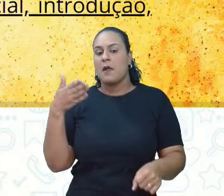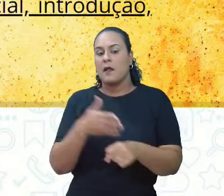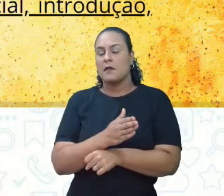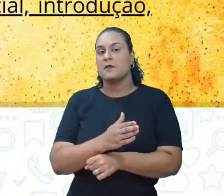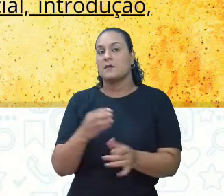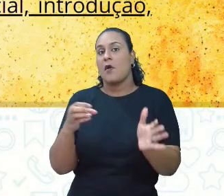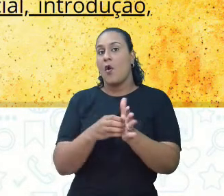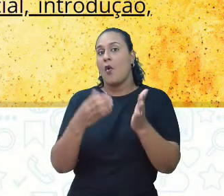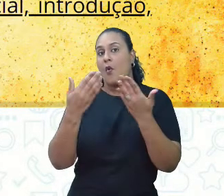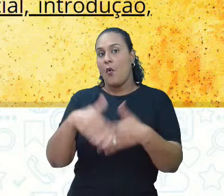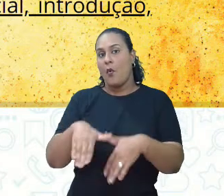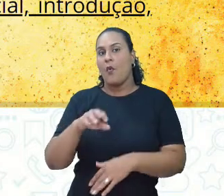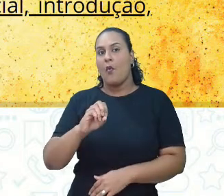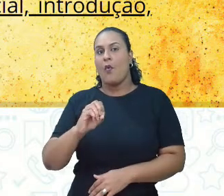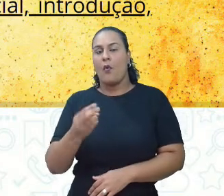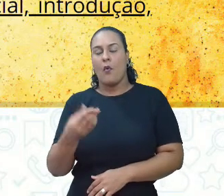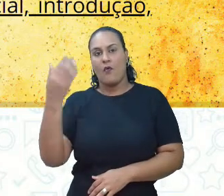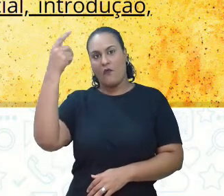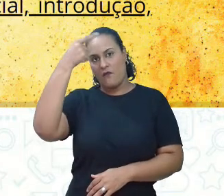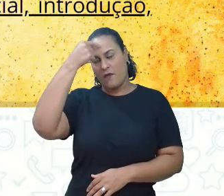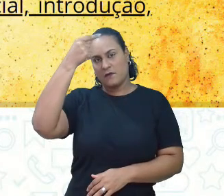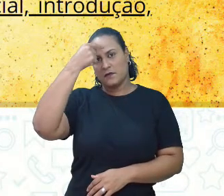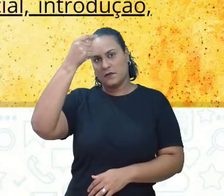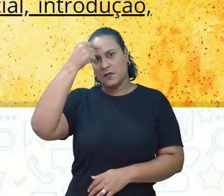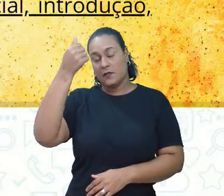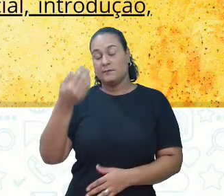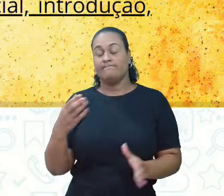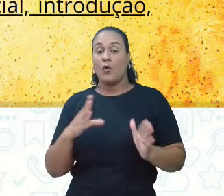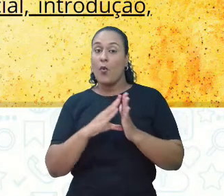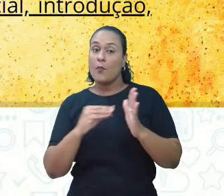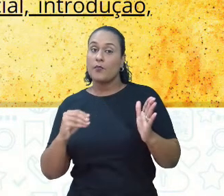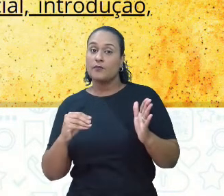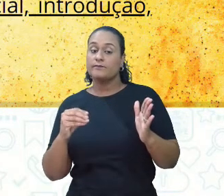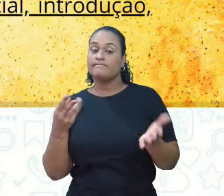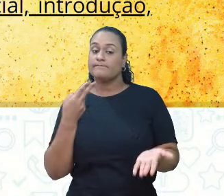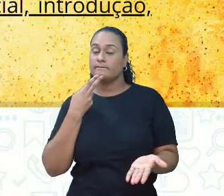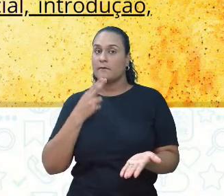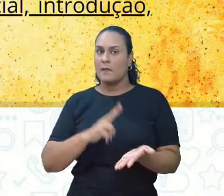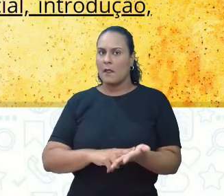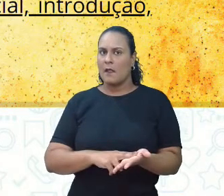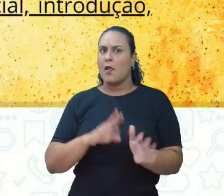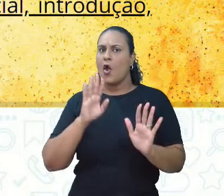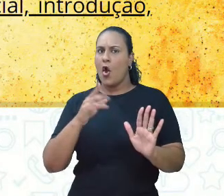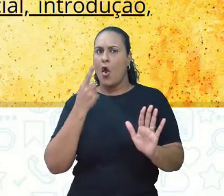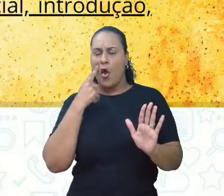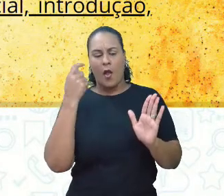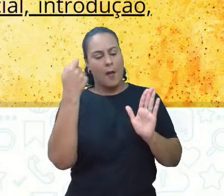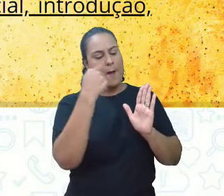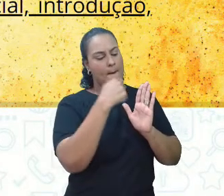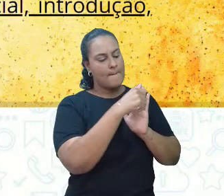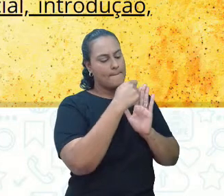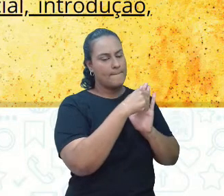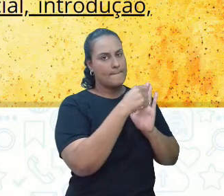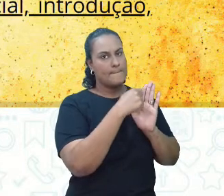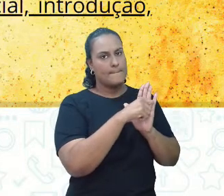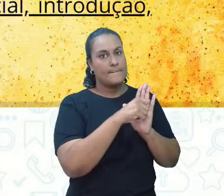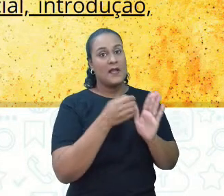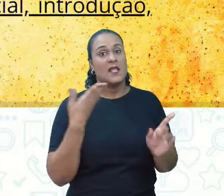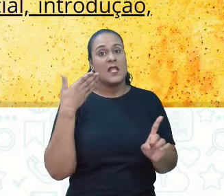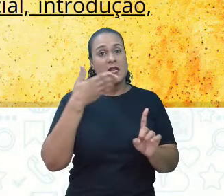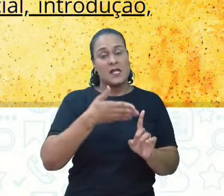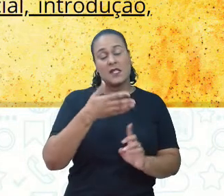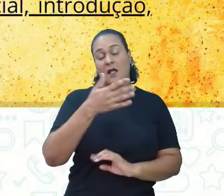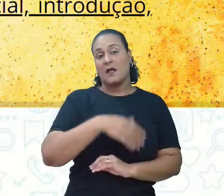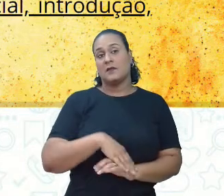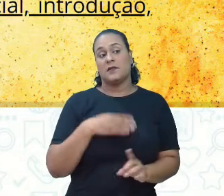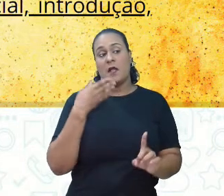a gente está falando daquele modelo de carta que você precisa argumentar a seu favor, dizendo, prezada universidade, quero que